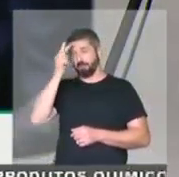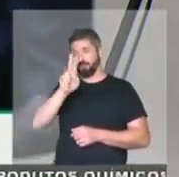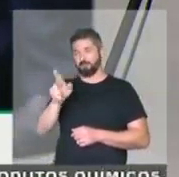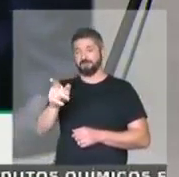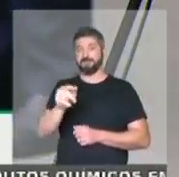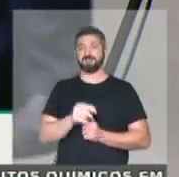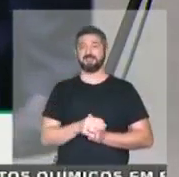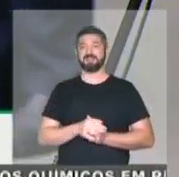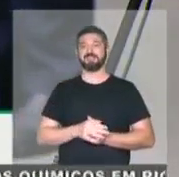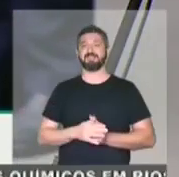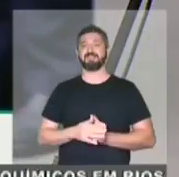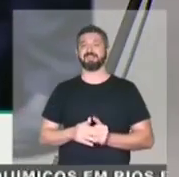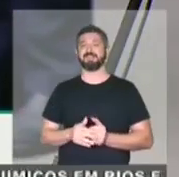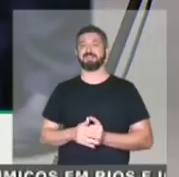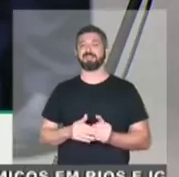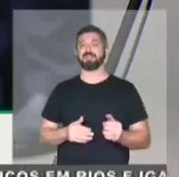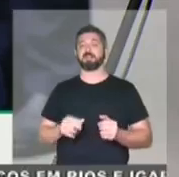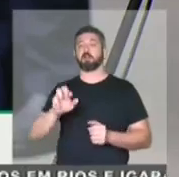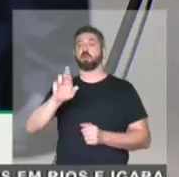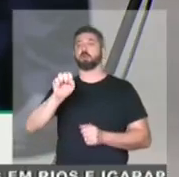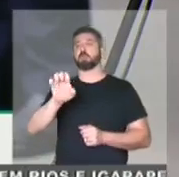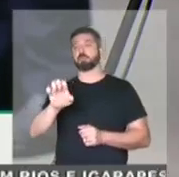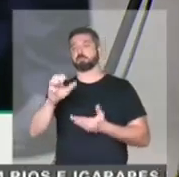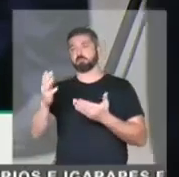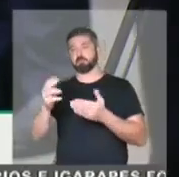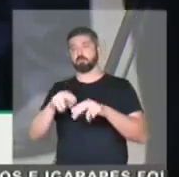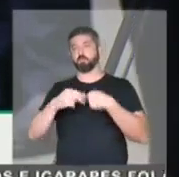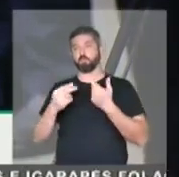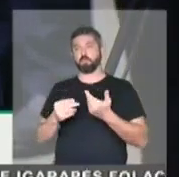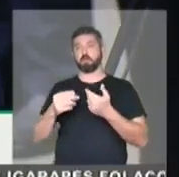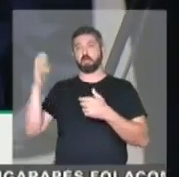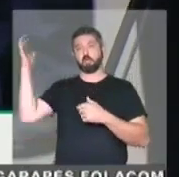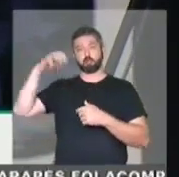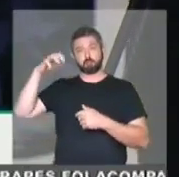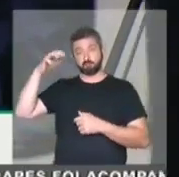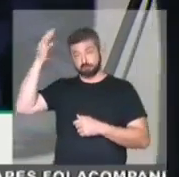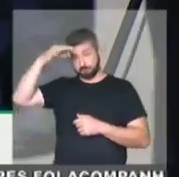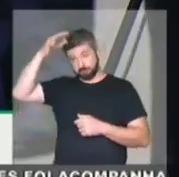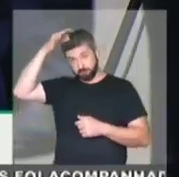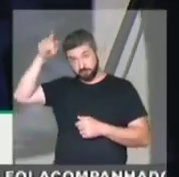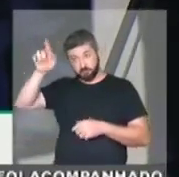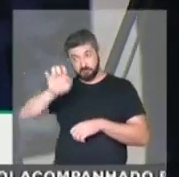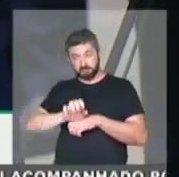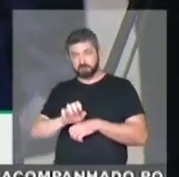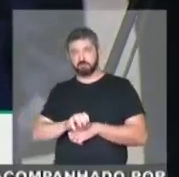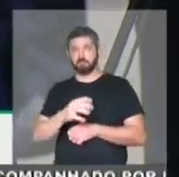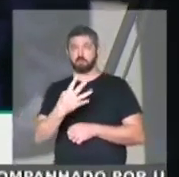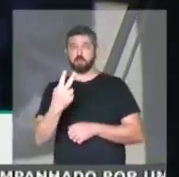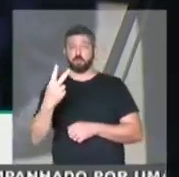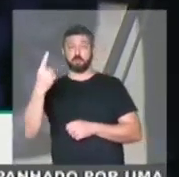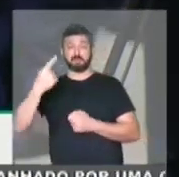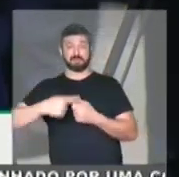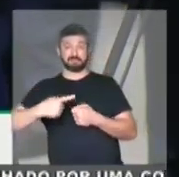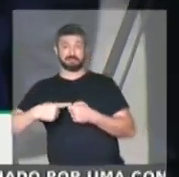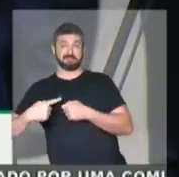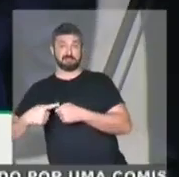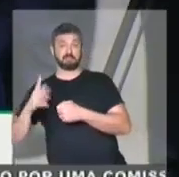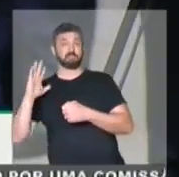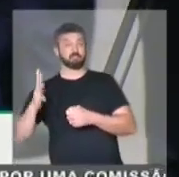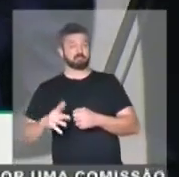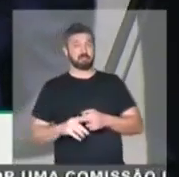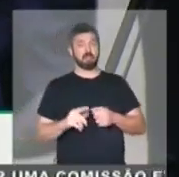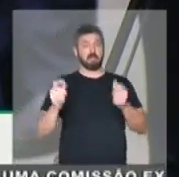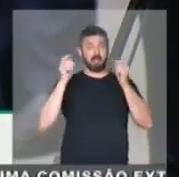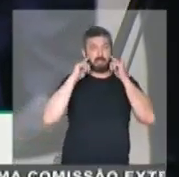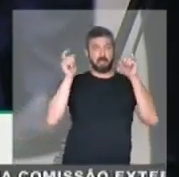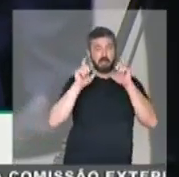amiga jornalista. Senadora Rose, em função das fortes chuvas que vem caindo no Espírito Santo, 42 municípios estão em estado